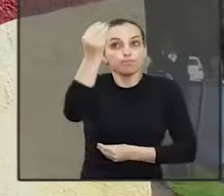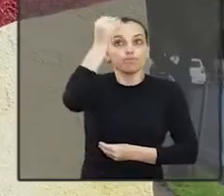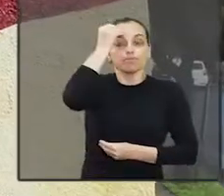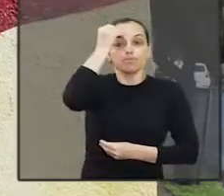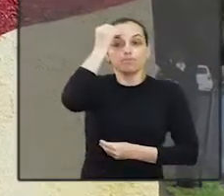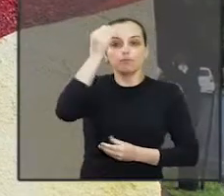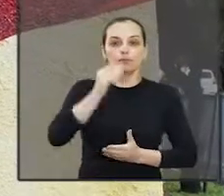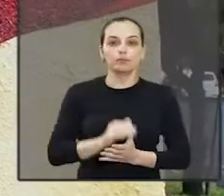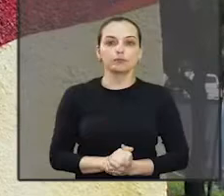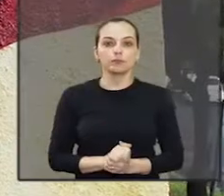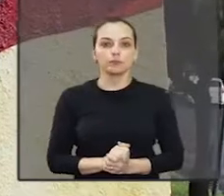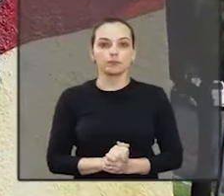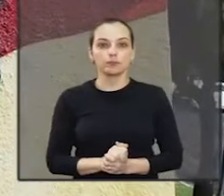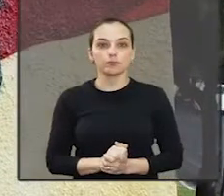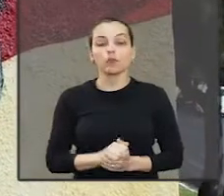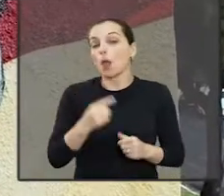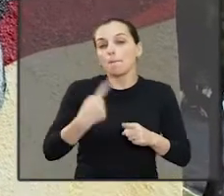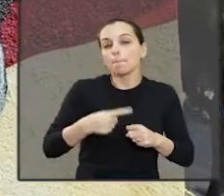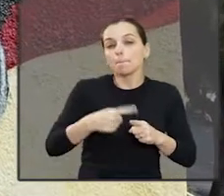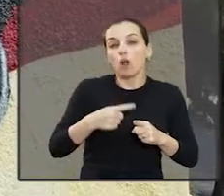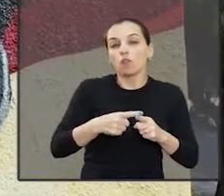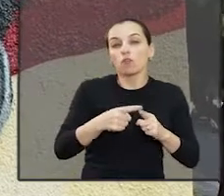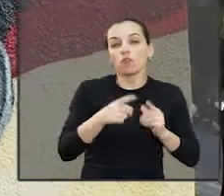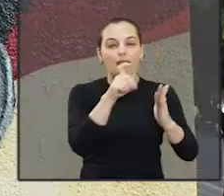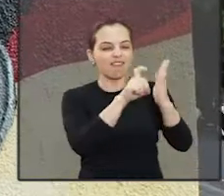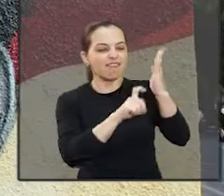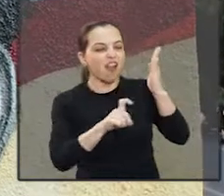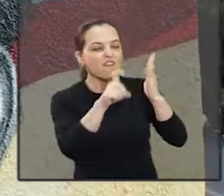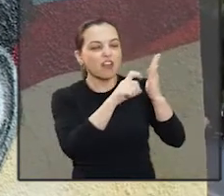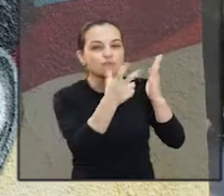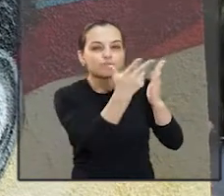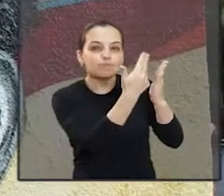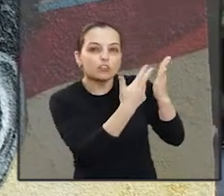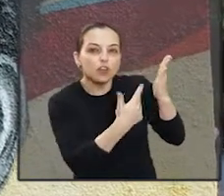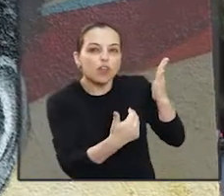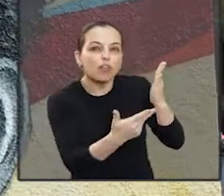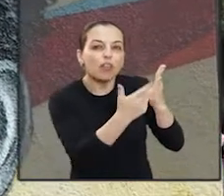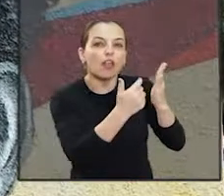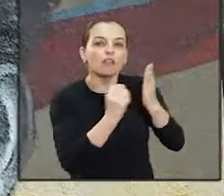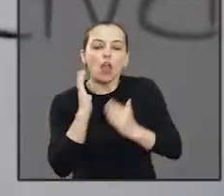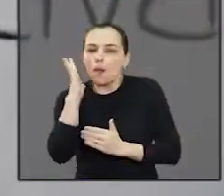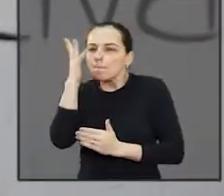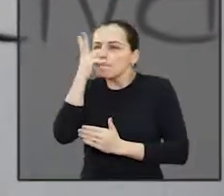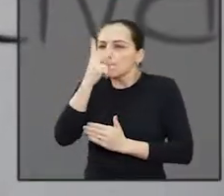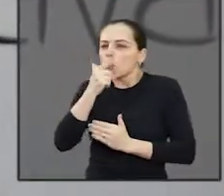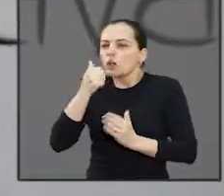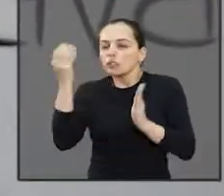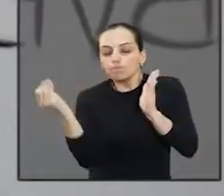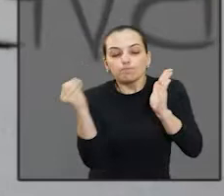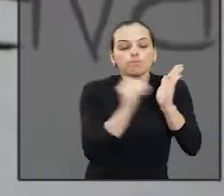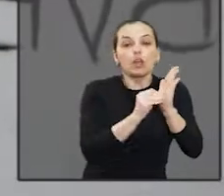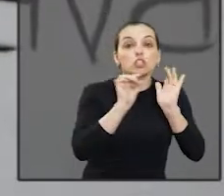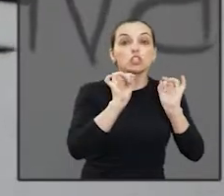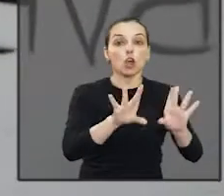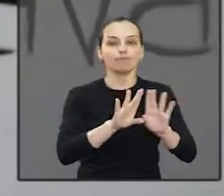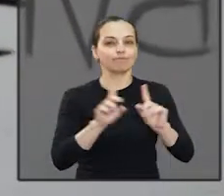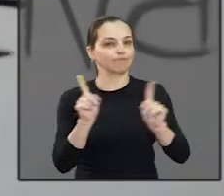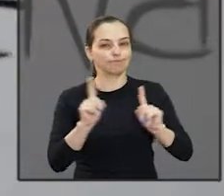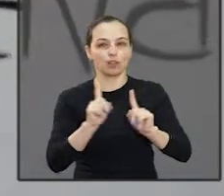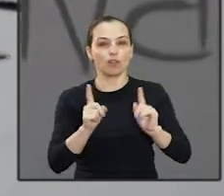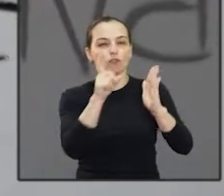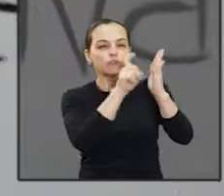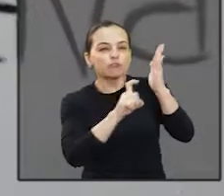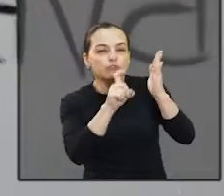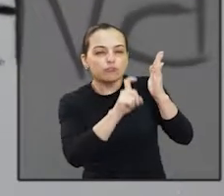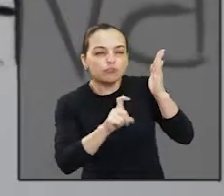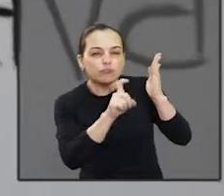da responsabilidade de você fazer um trabalho na rua, sobre o lance de ter uma mensagem além da estética, assim, de ter um conceito, das pessoas conseguirem absorver